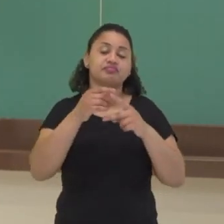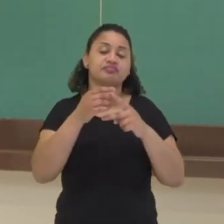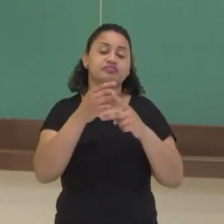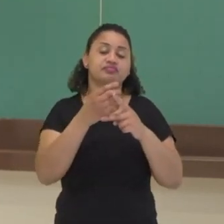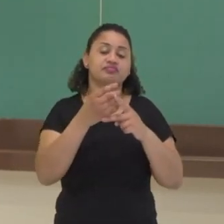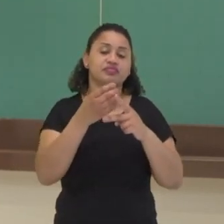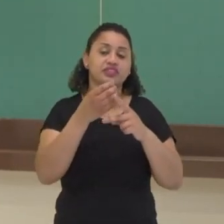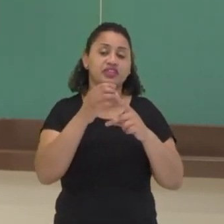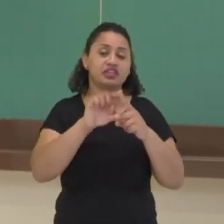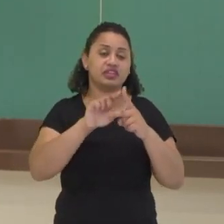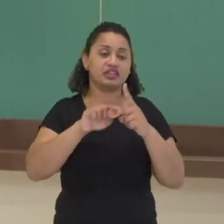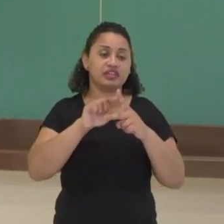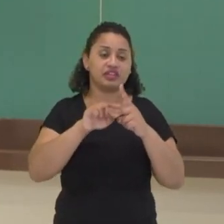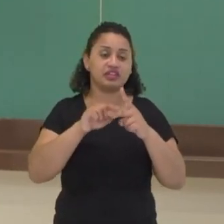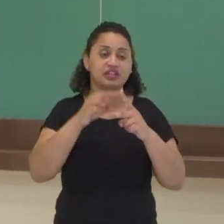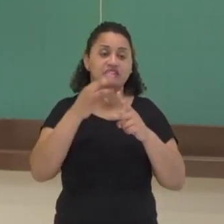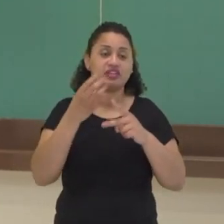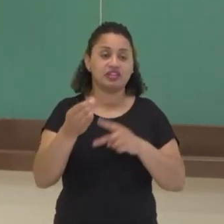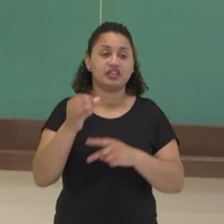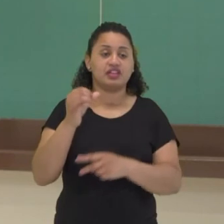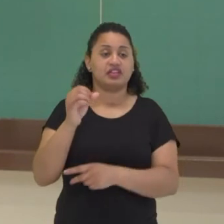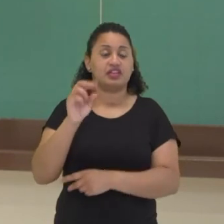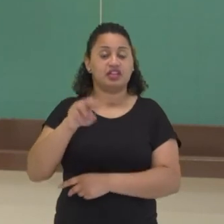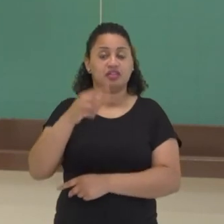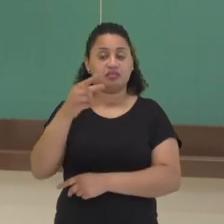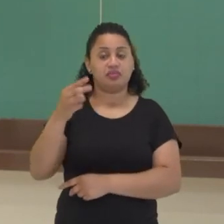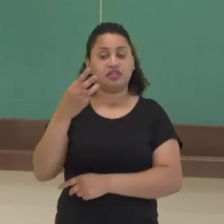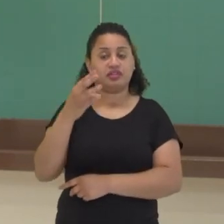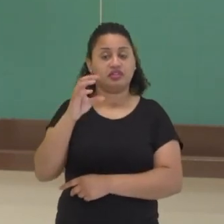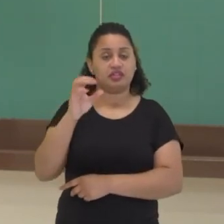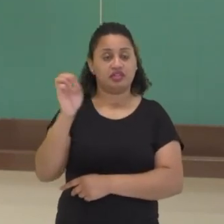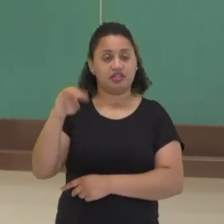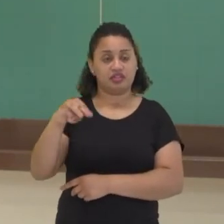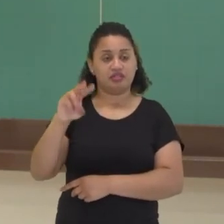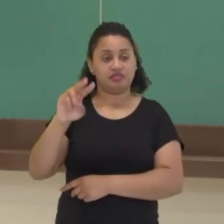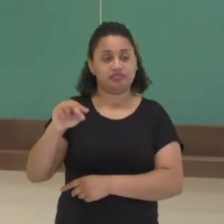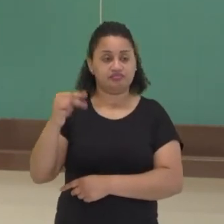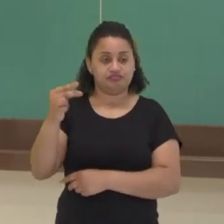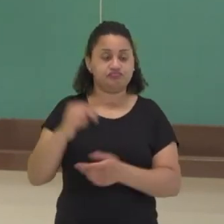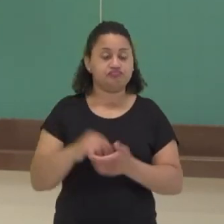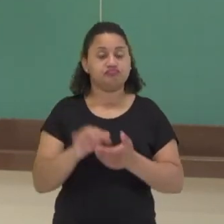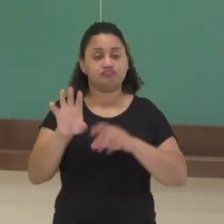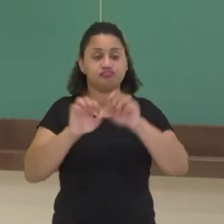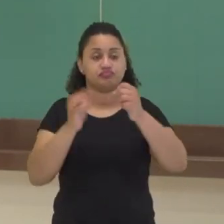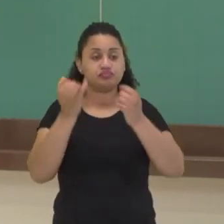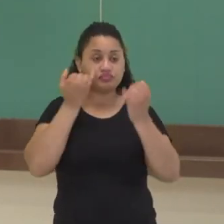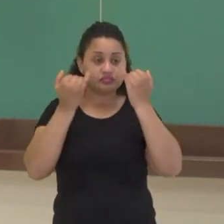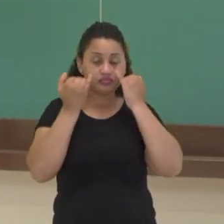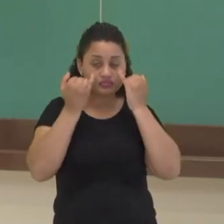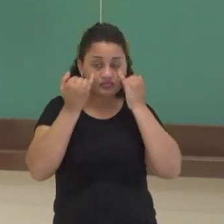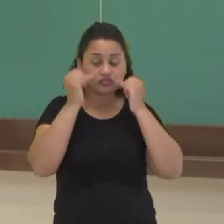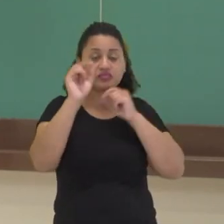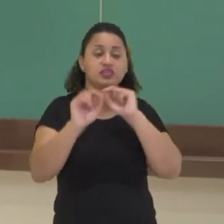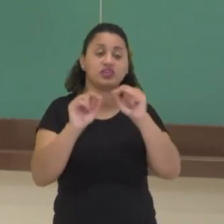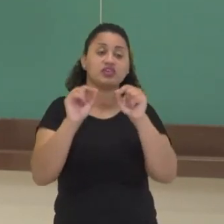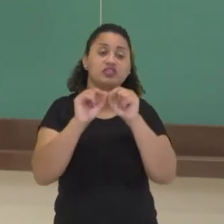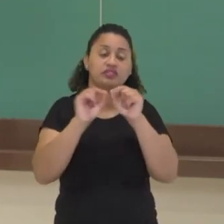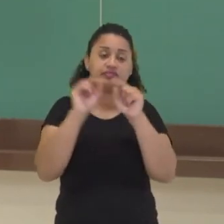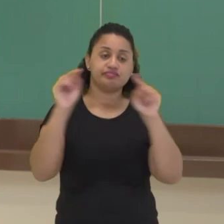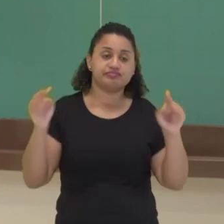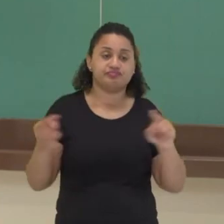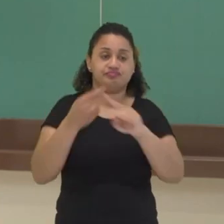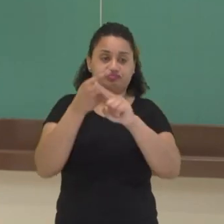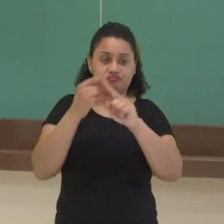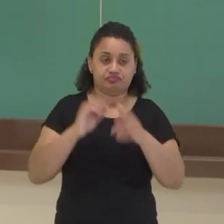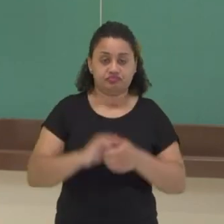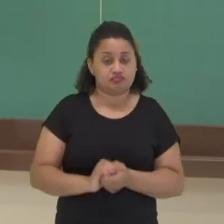pi centímetros quadrados. Então, o que eu vou fazer? Eu vou pegar os dados e vou fazer a regra de 3, certo?